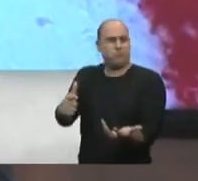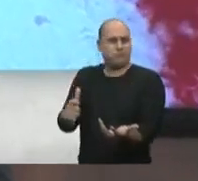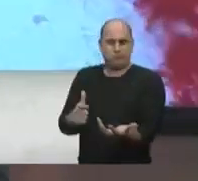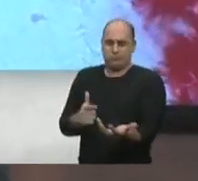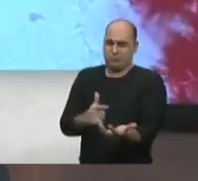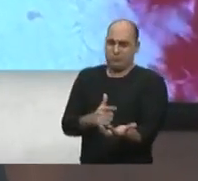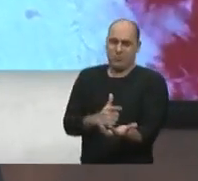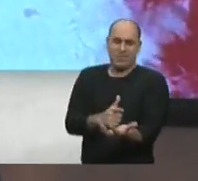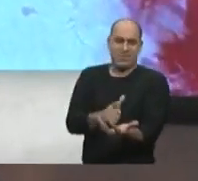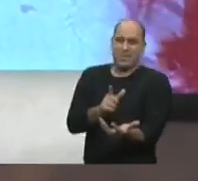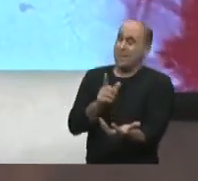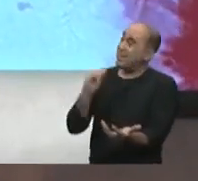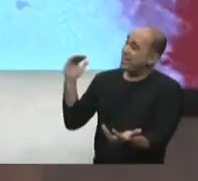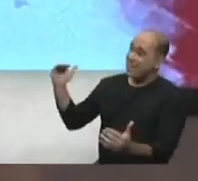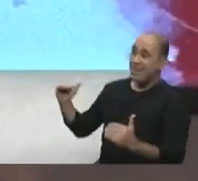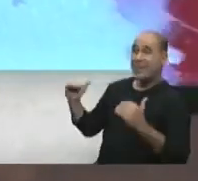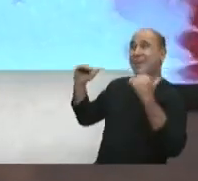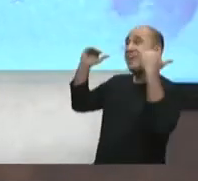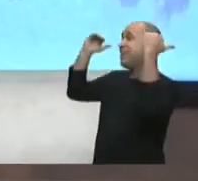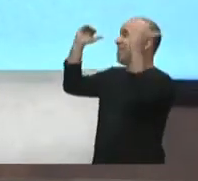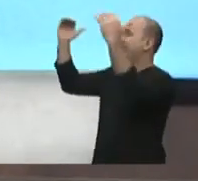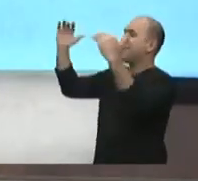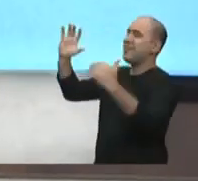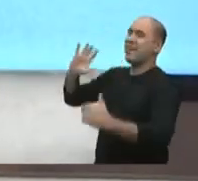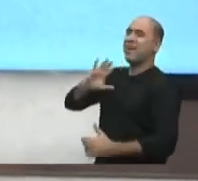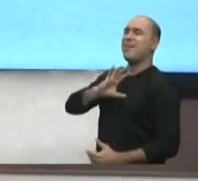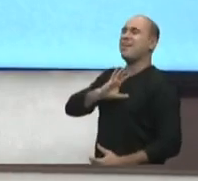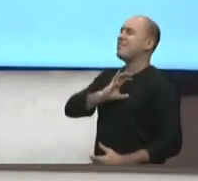maior amor.